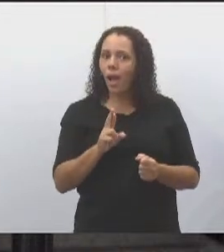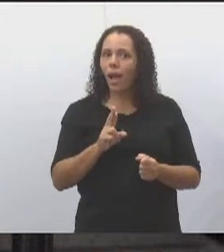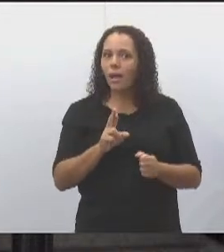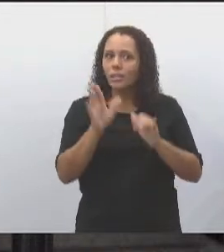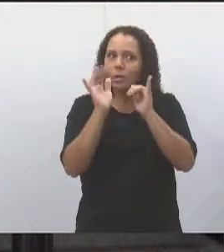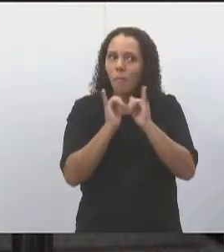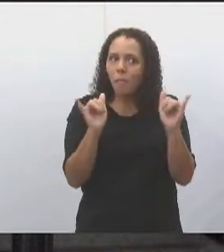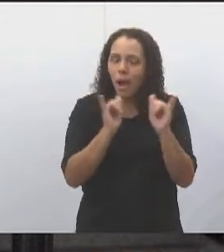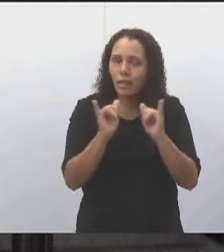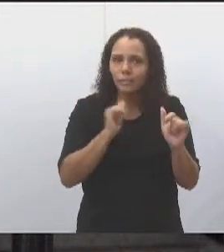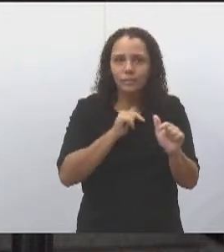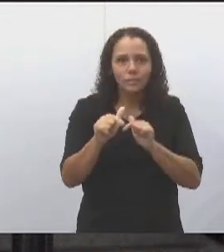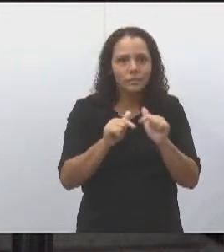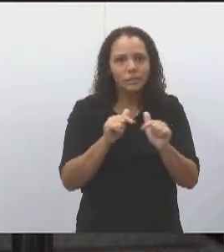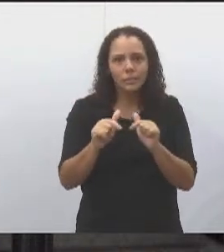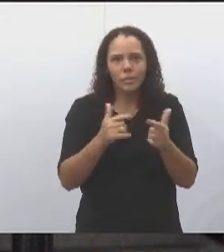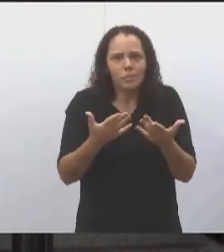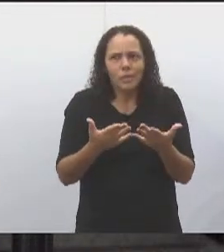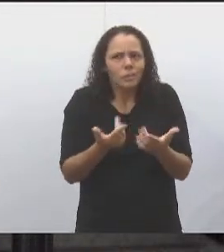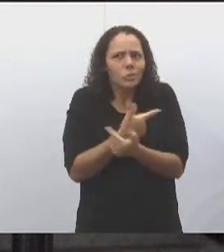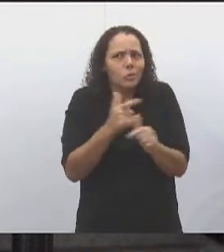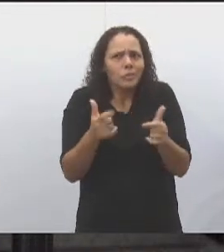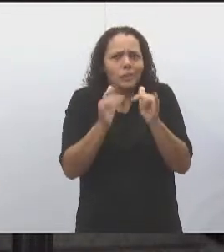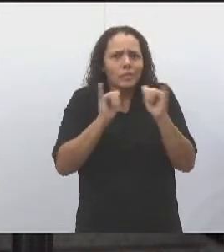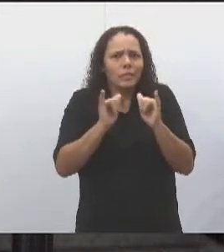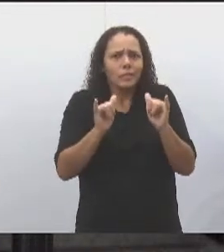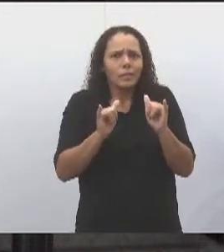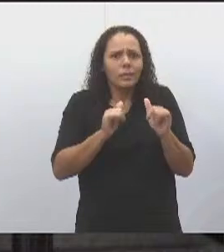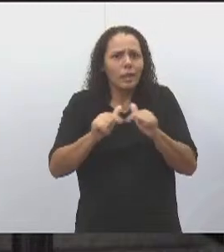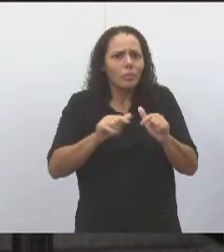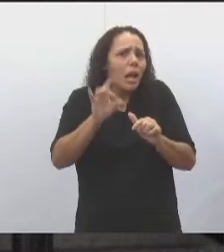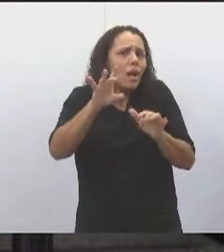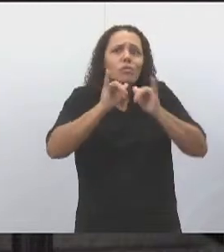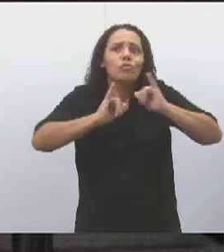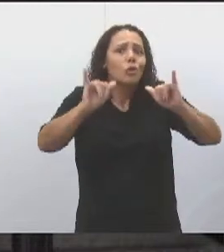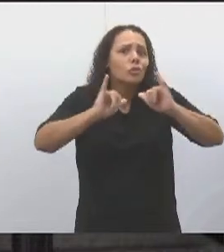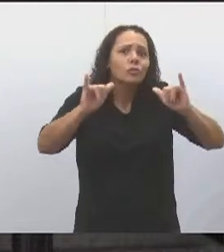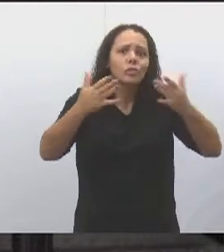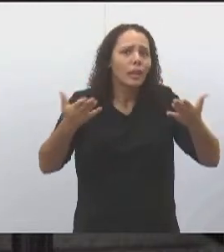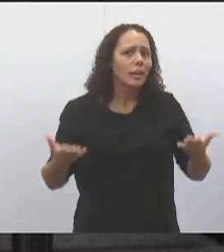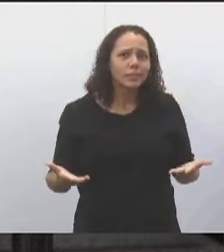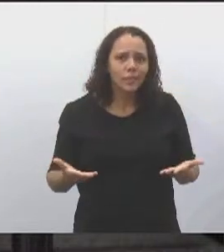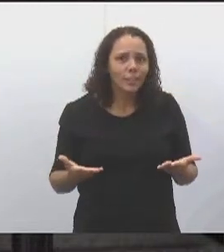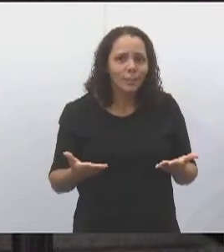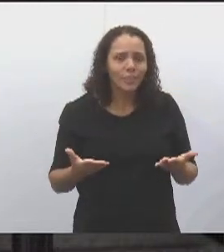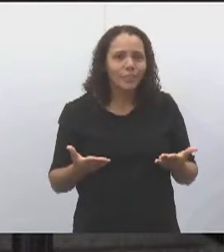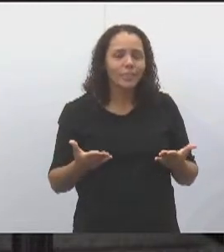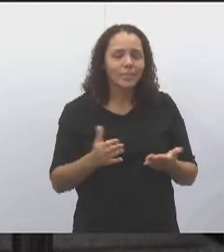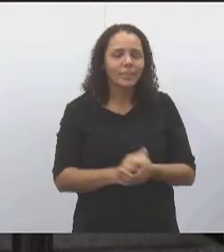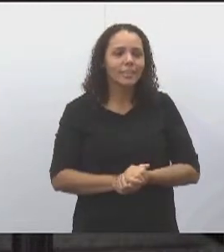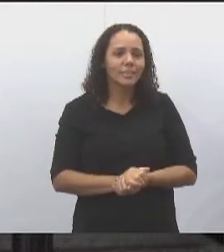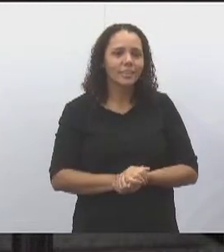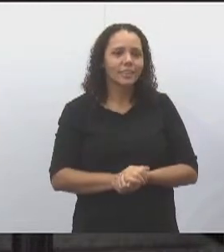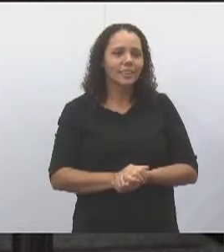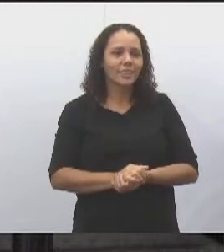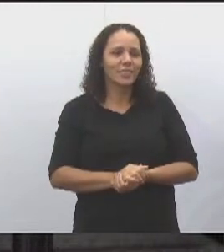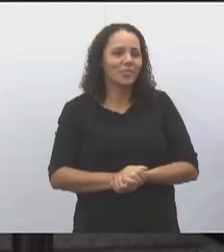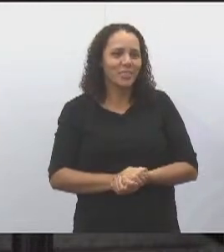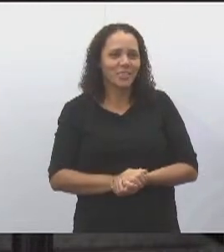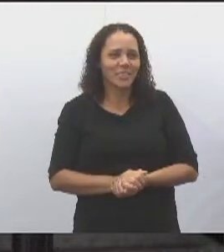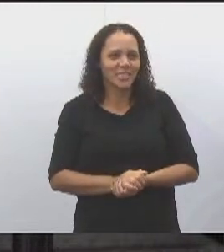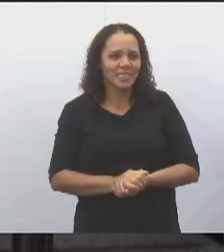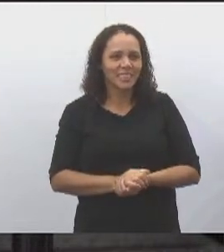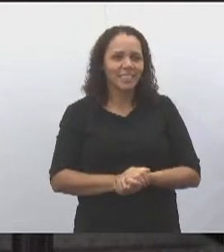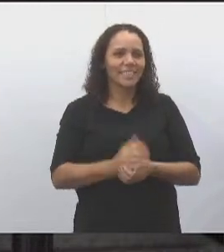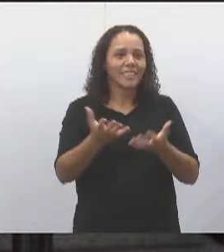divulgação do trabalho. Não tem trabalho, é só divulgação. Se isso não é a maior patifaria na cara do pagador de imposto, eu não sei mais o que é. Eu gostaria